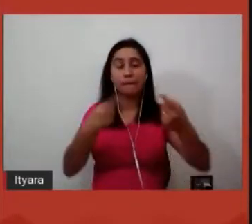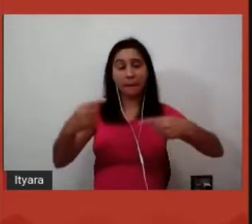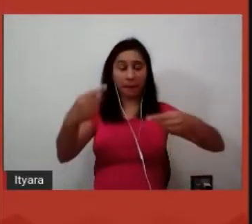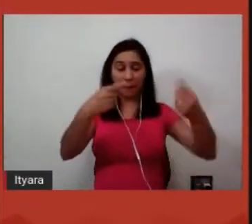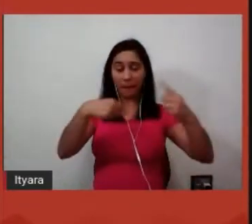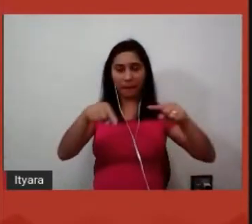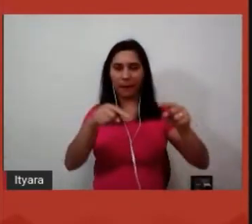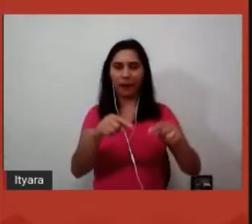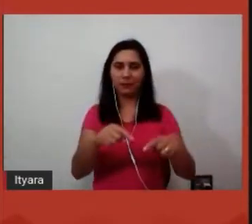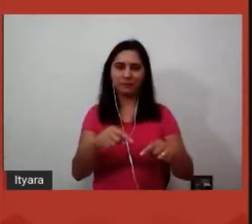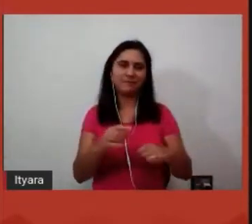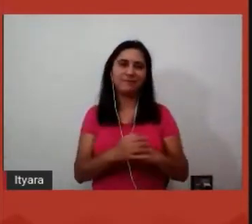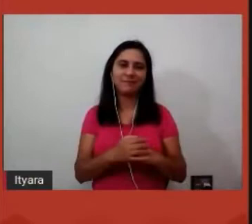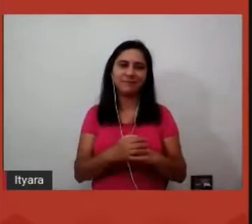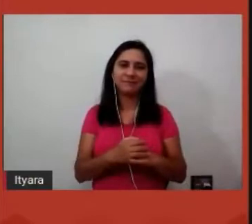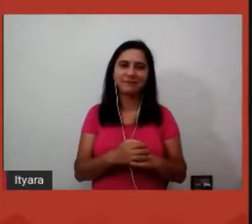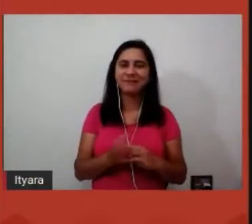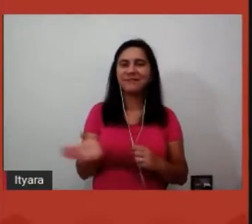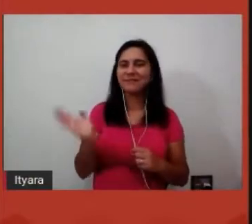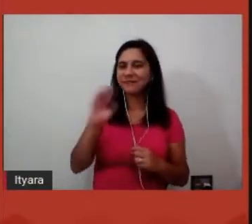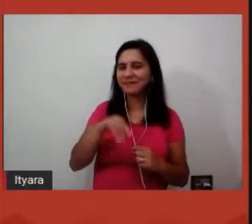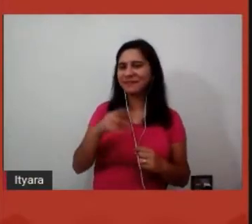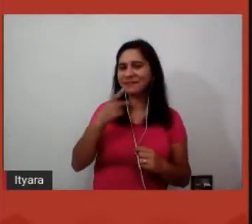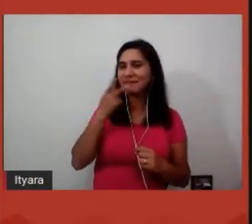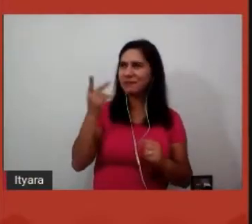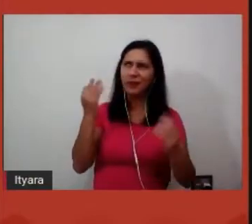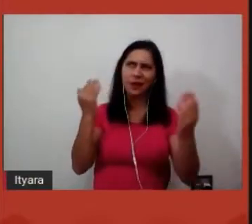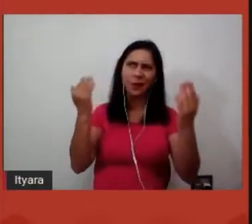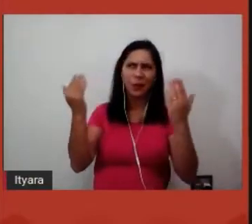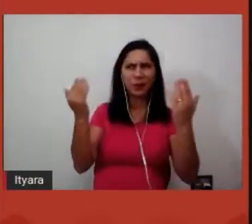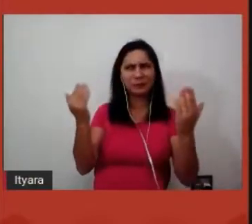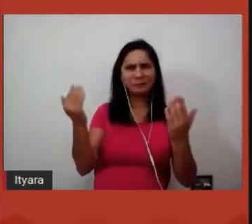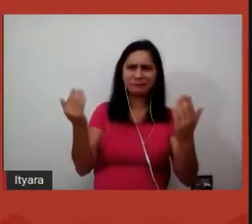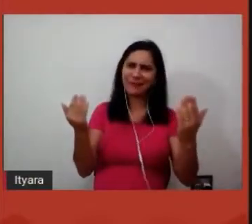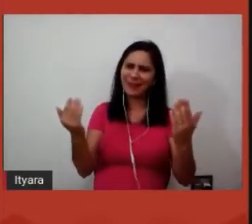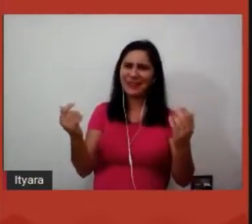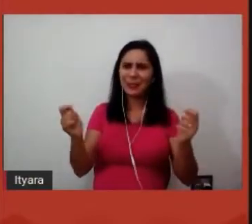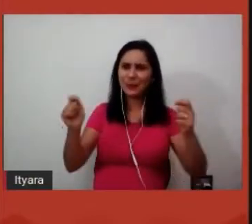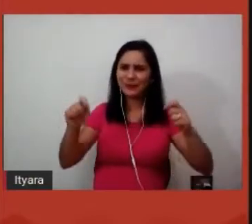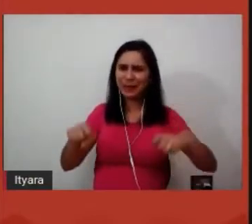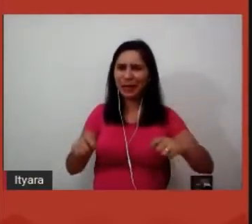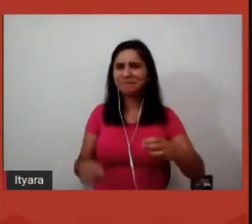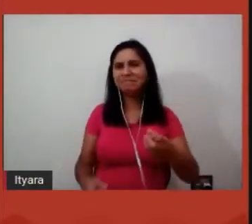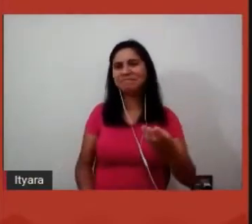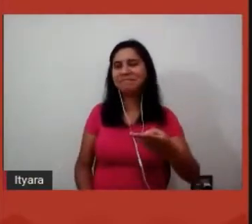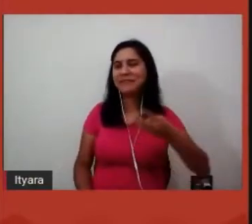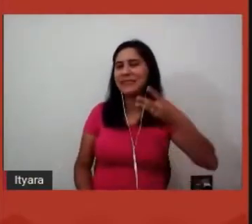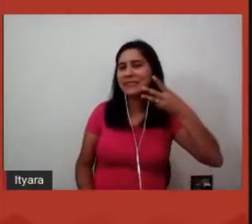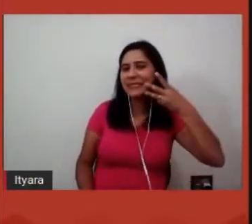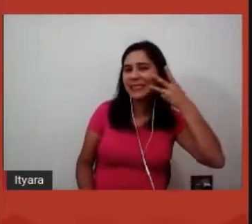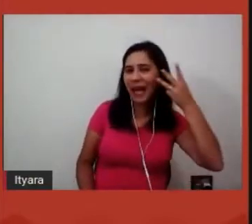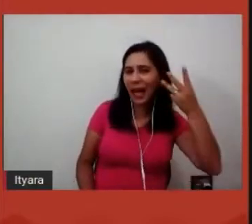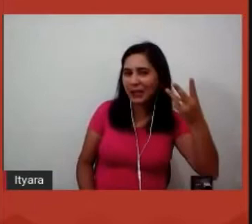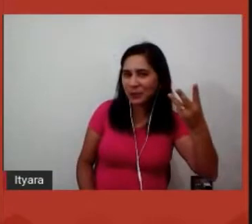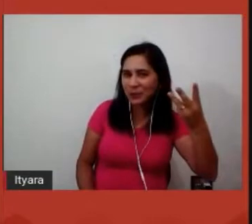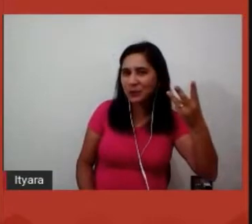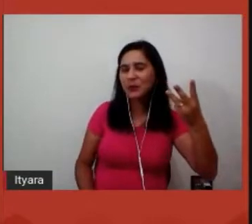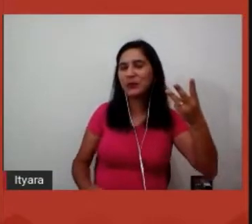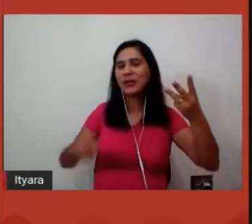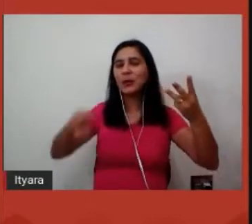Dá para fazer uma comparação, indo nessa linha, né, entre o gato e o mingau da menina,